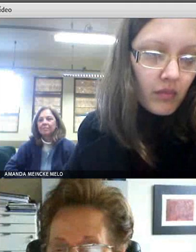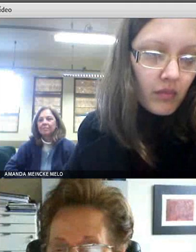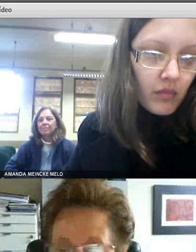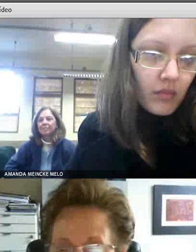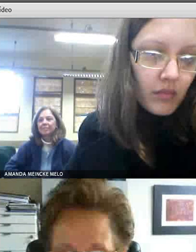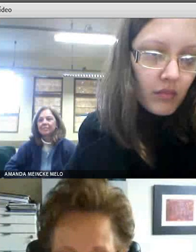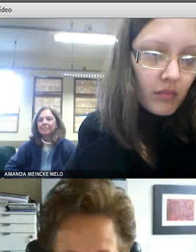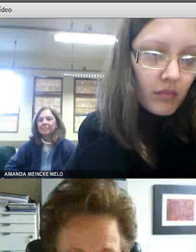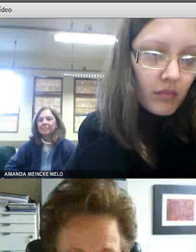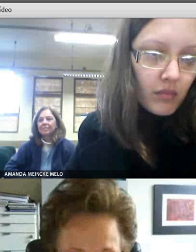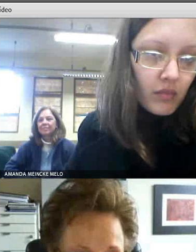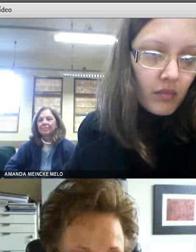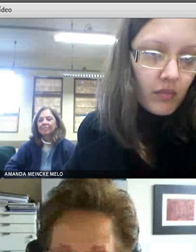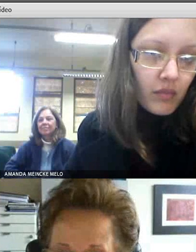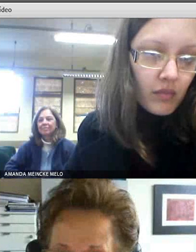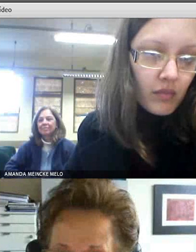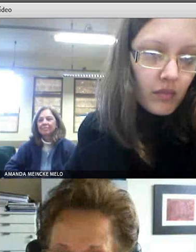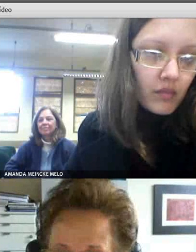tempo do relógio